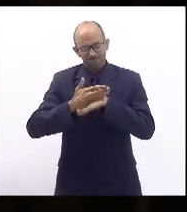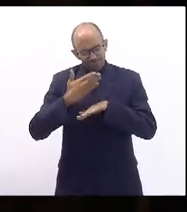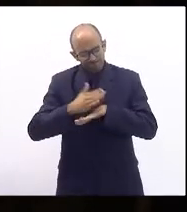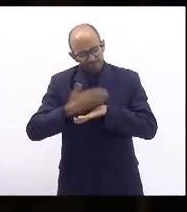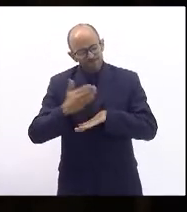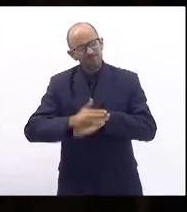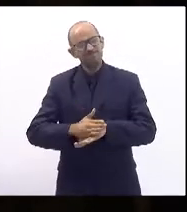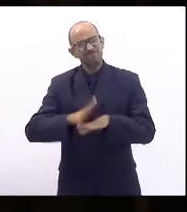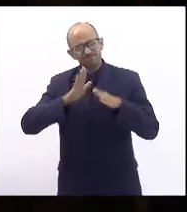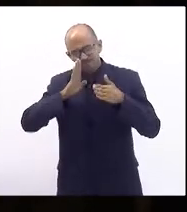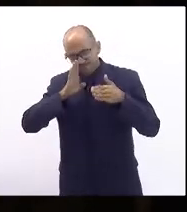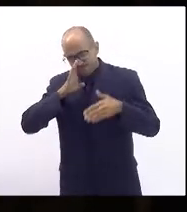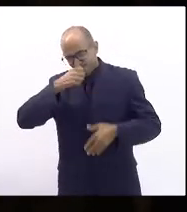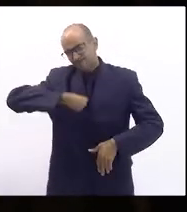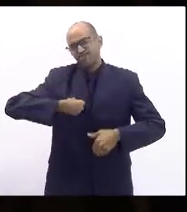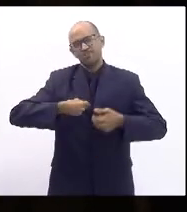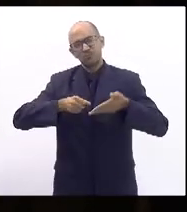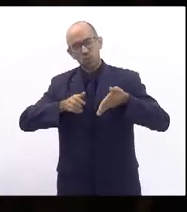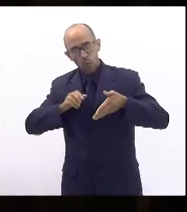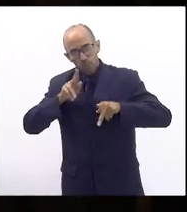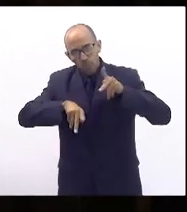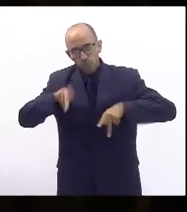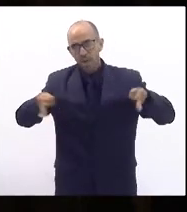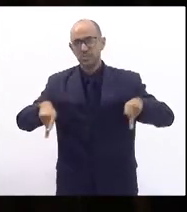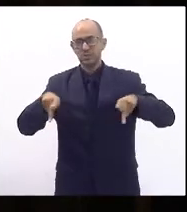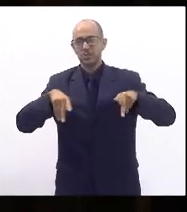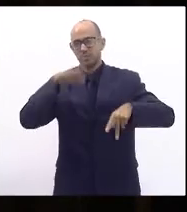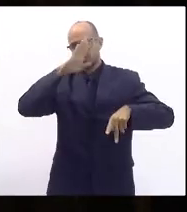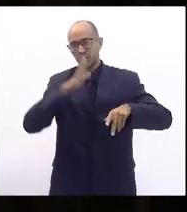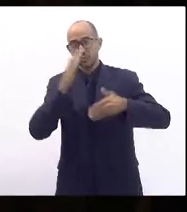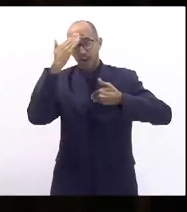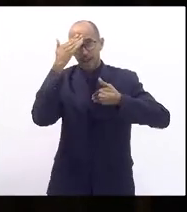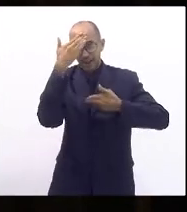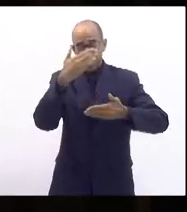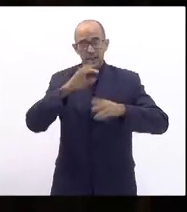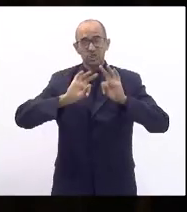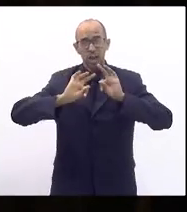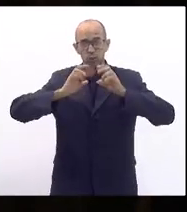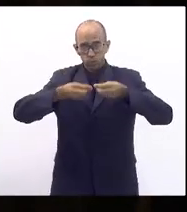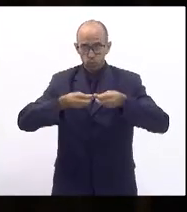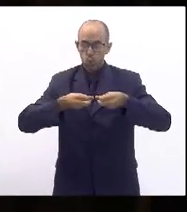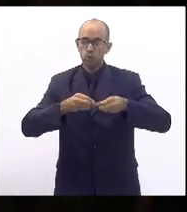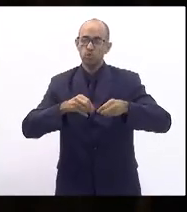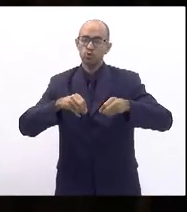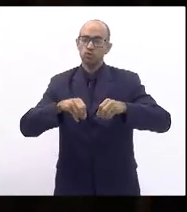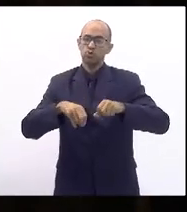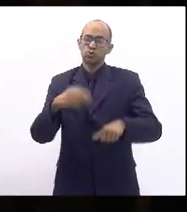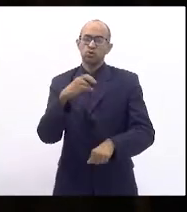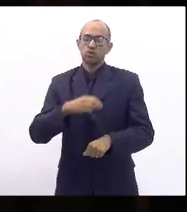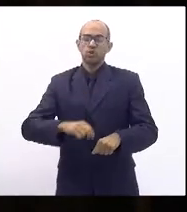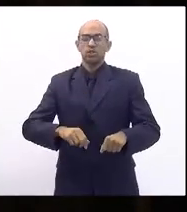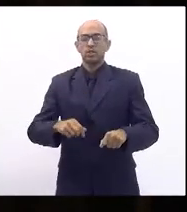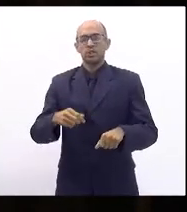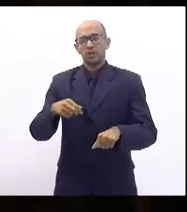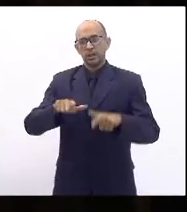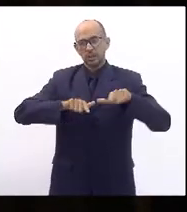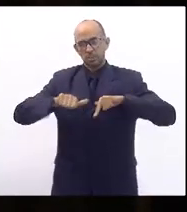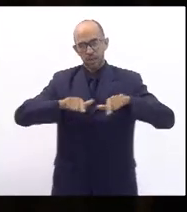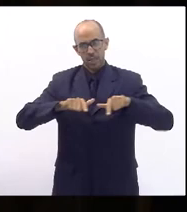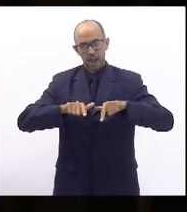agradece aos seus Bravos Soldados de todos os tempos os sacrifícios desprendidos e os desafios